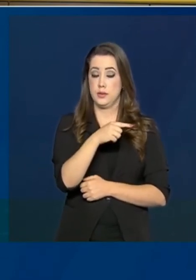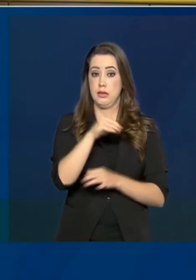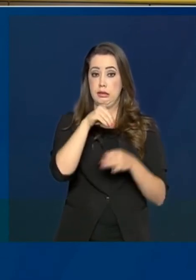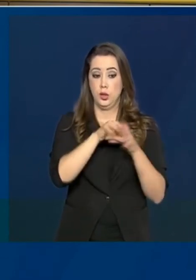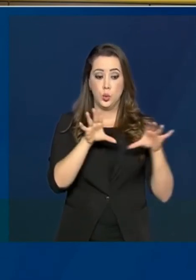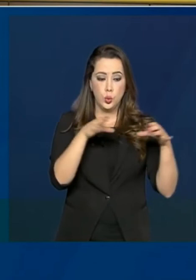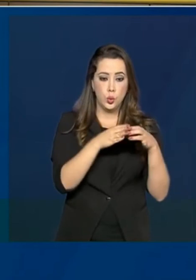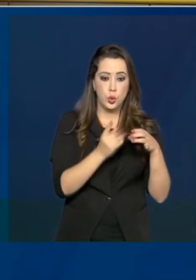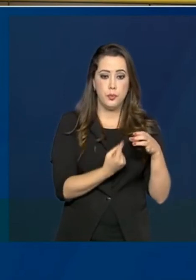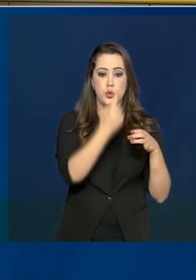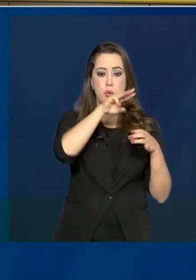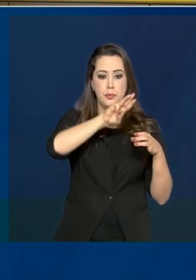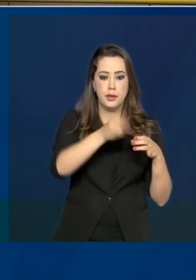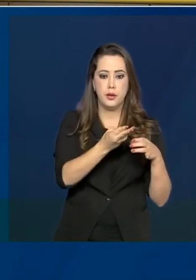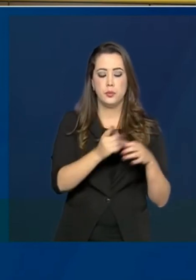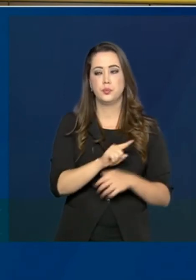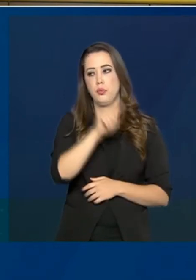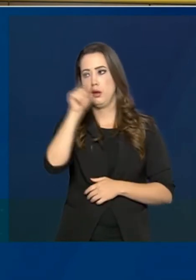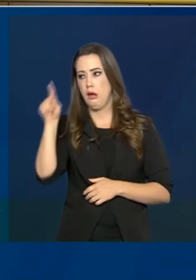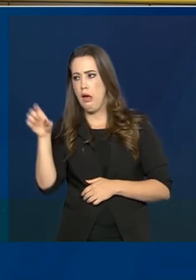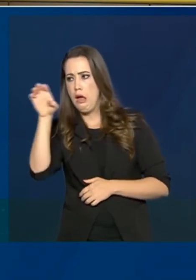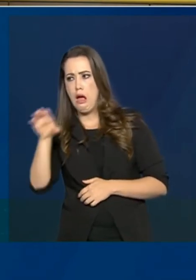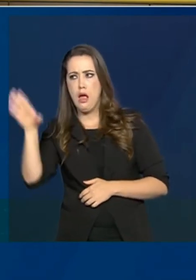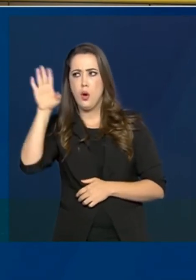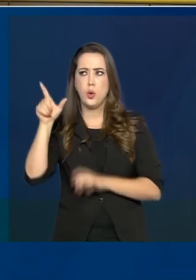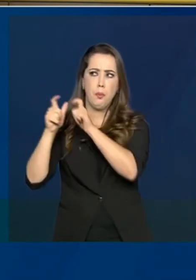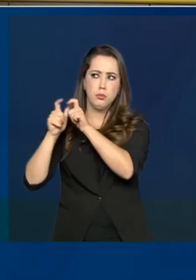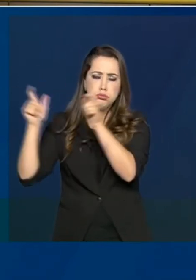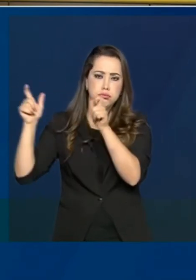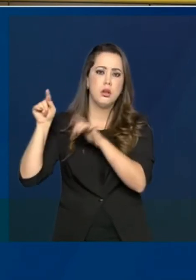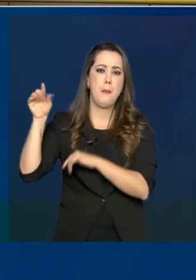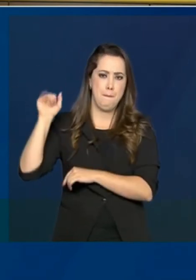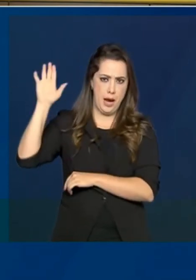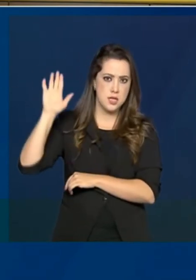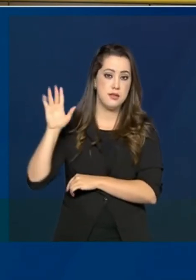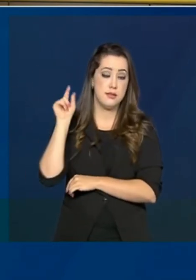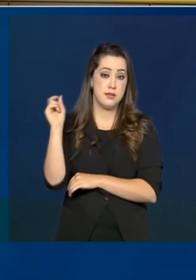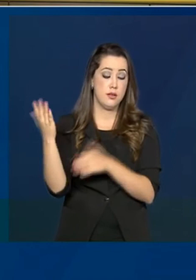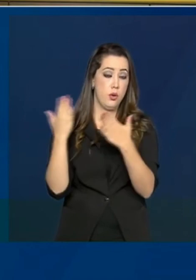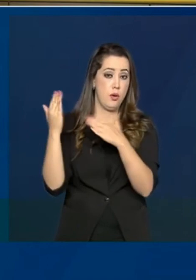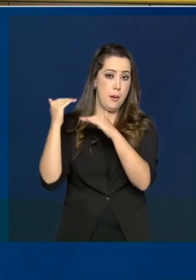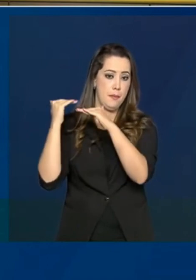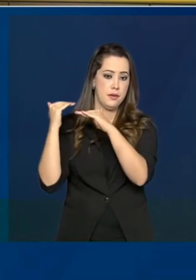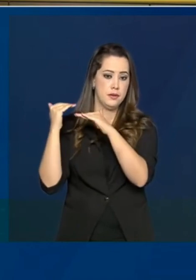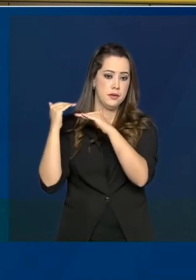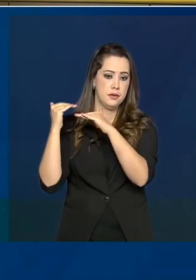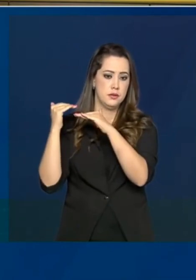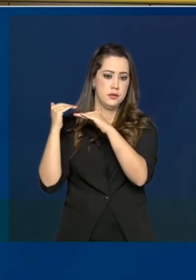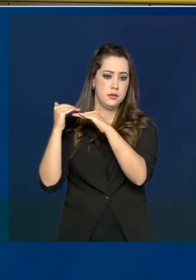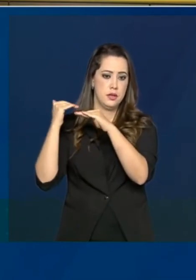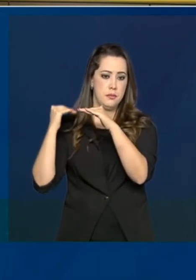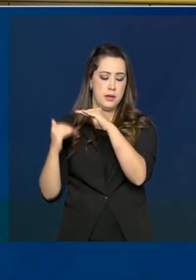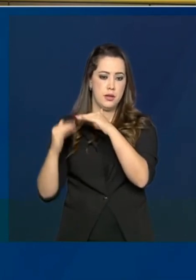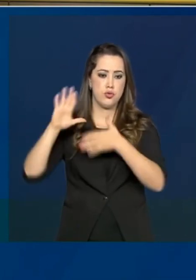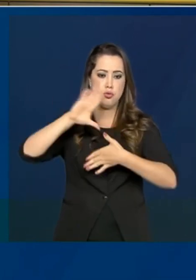de habitantes, sendo que a Europa concentra a maior taxa, seguido da região das